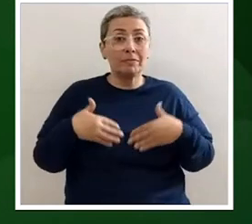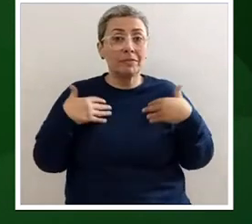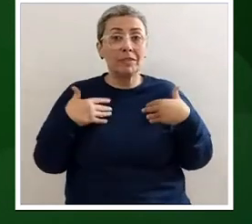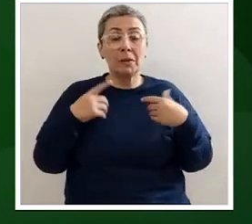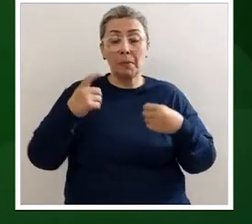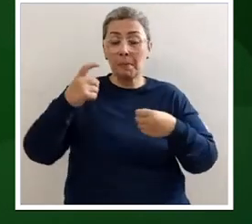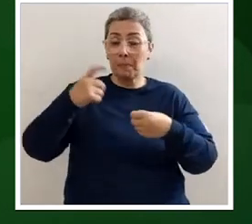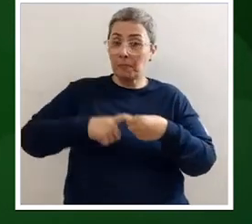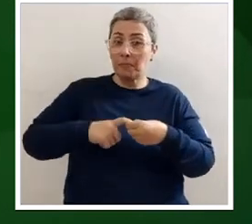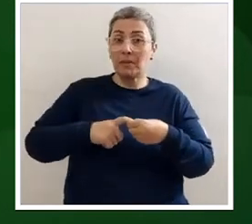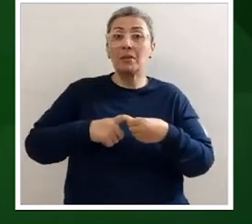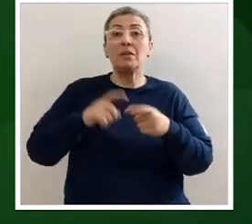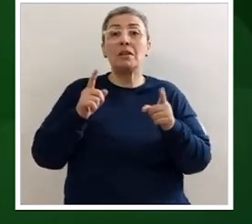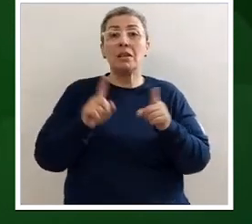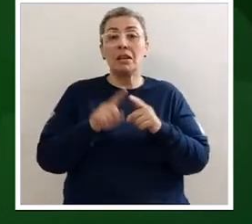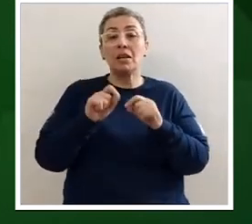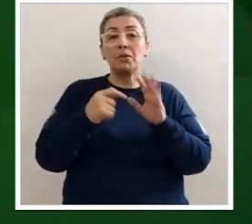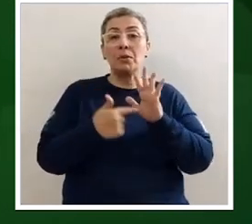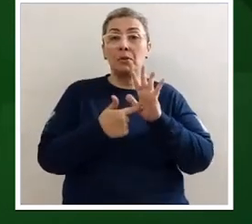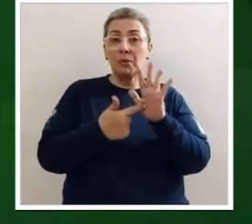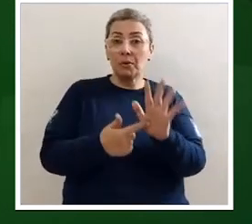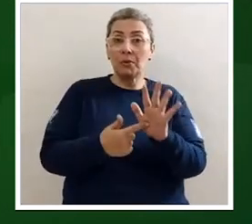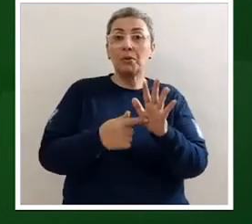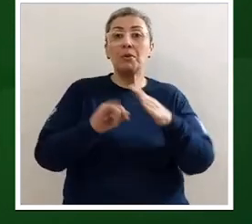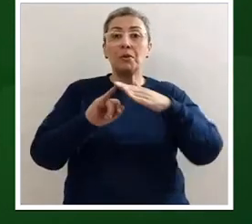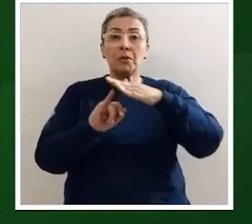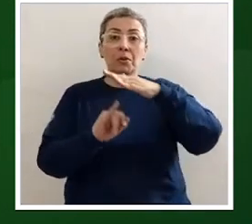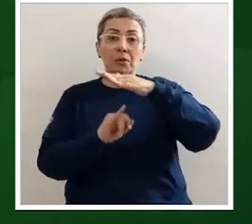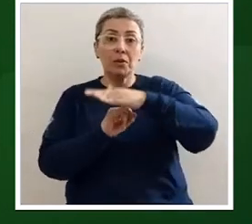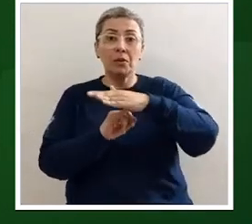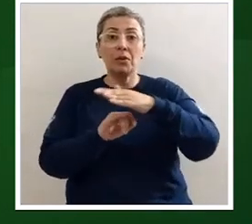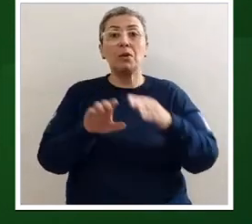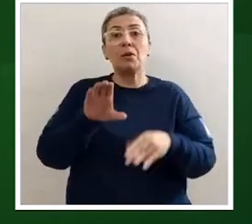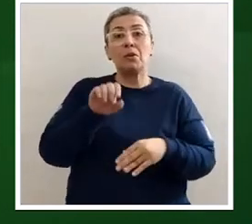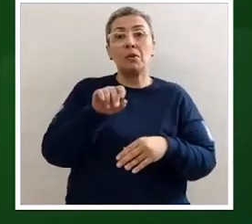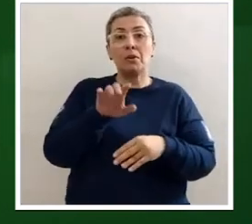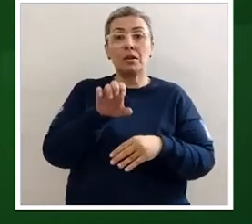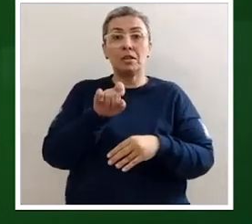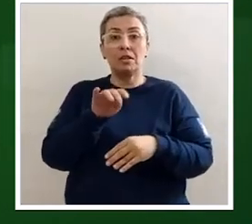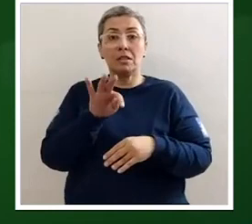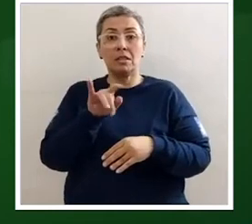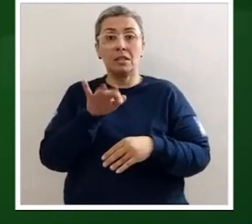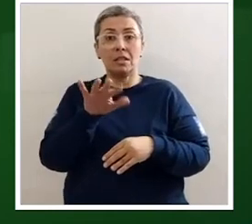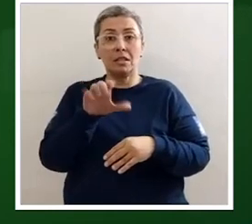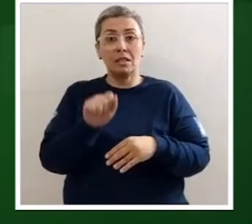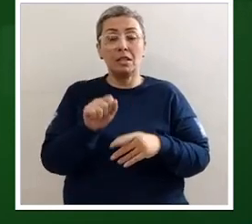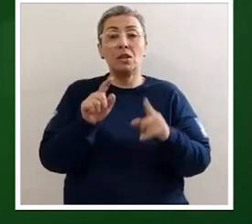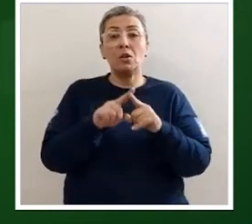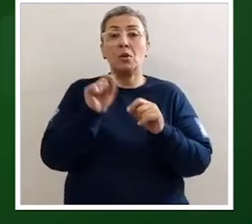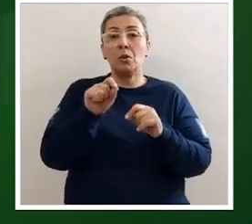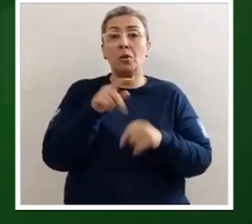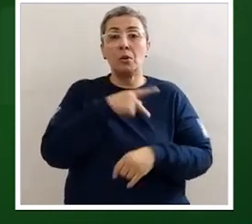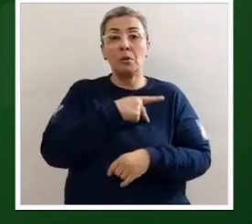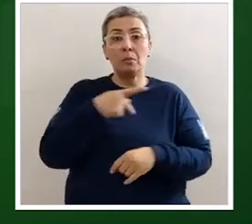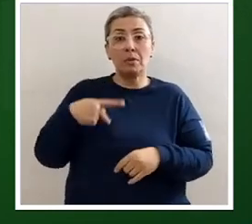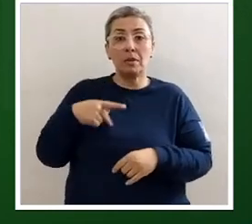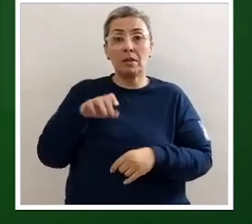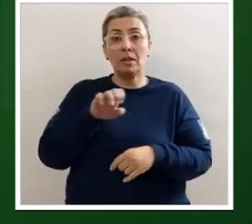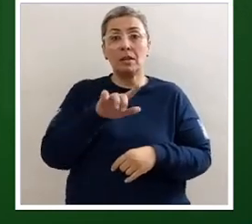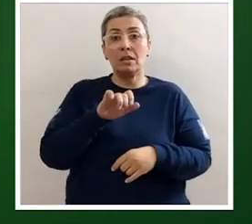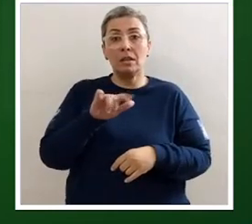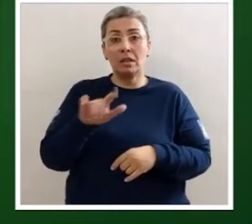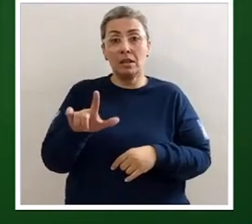Parceria a gente é apresentado ao Instituto coexistência através do pastor Eliel que